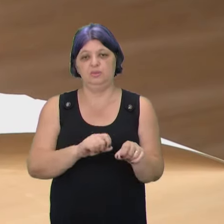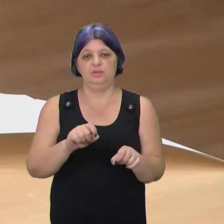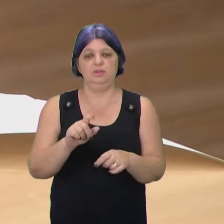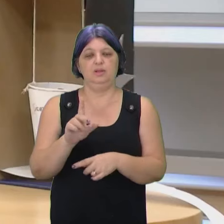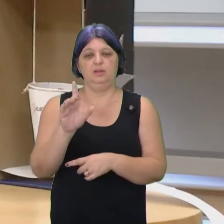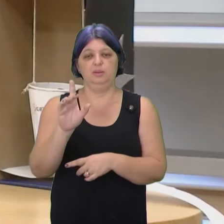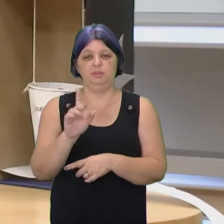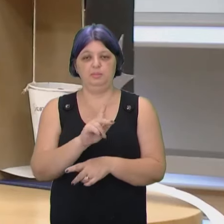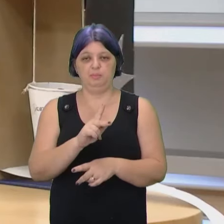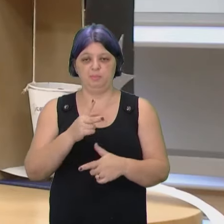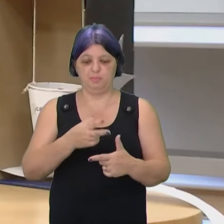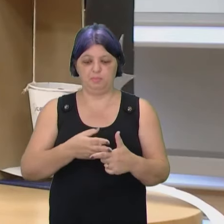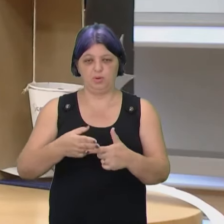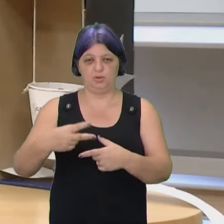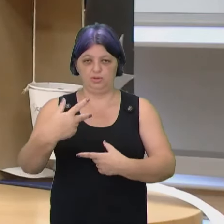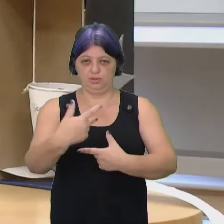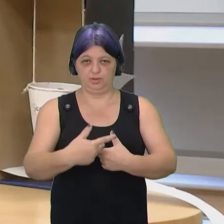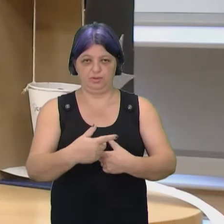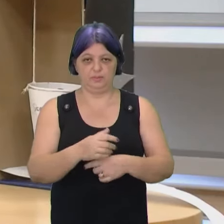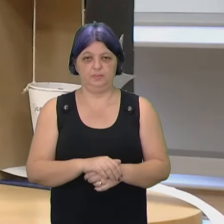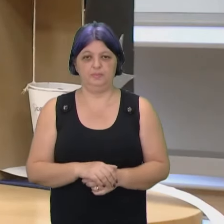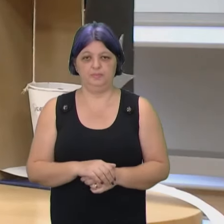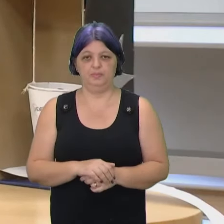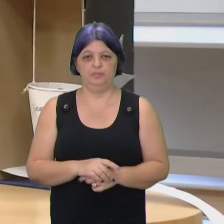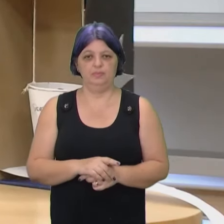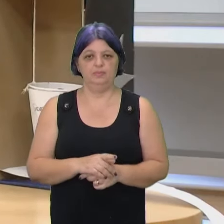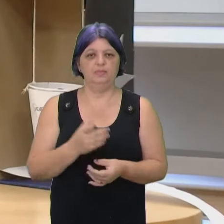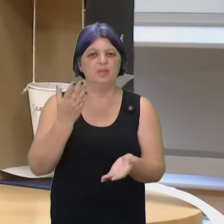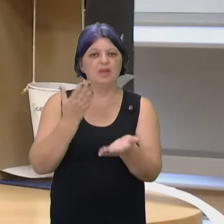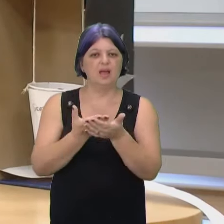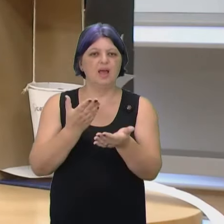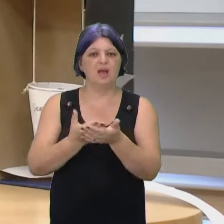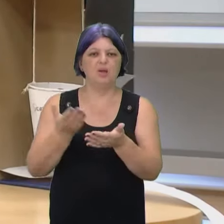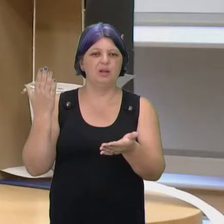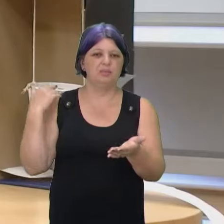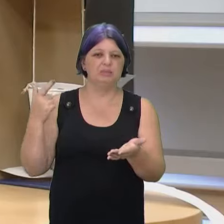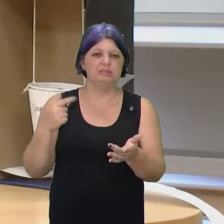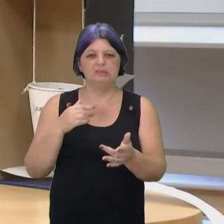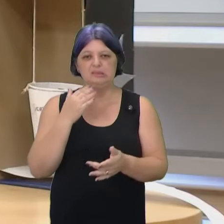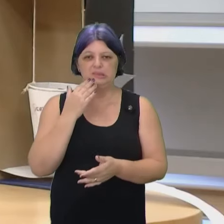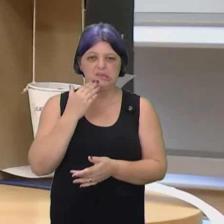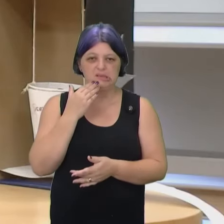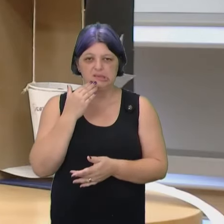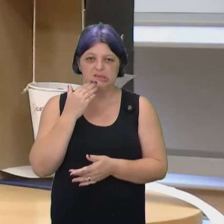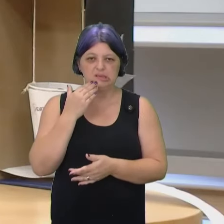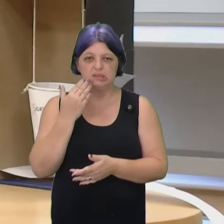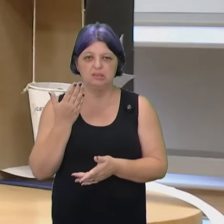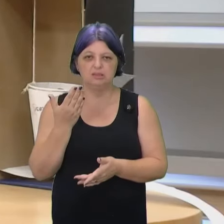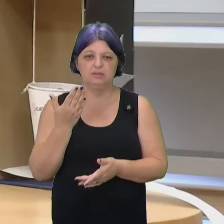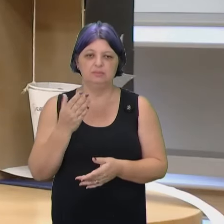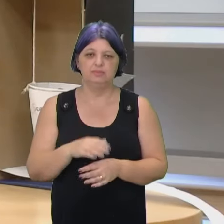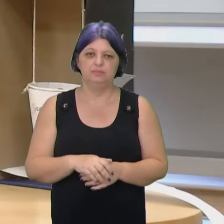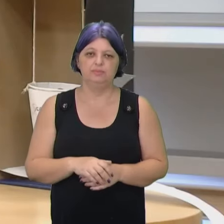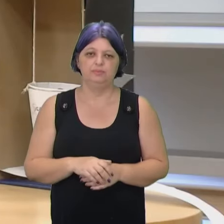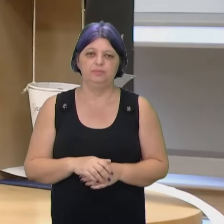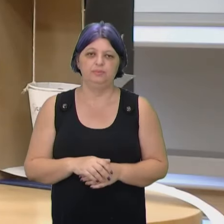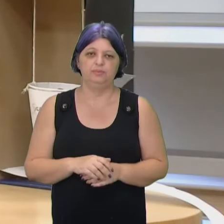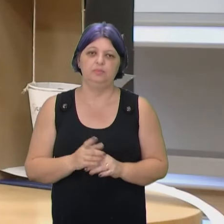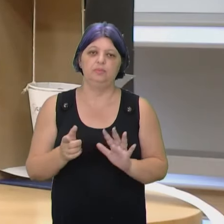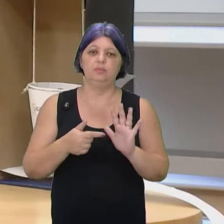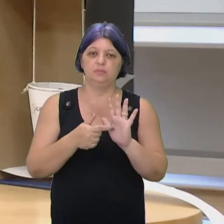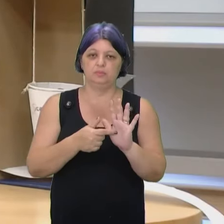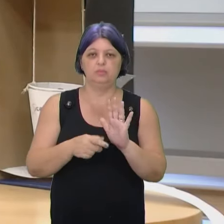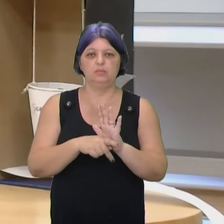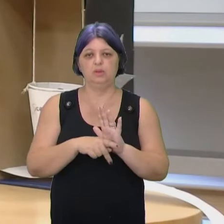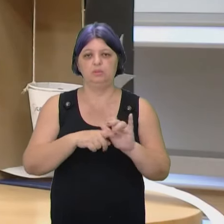né? Aqui, ó, na aula passada, a gente fez esse, né? Que ficou meio esdrúxulo aqui, né? A gente apresentou aqui uma